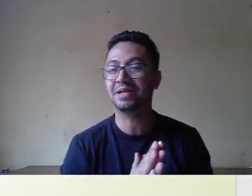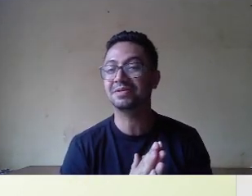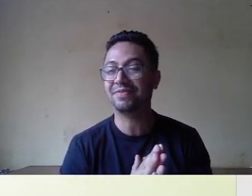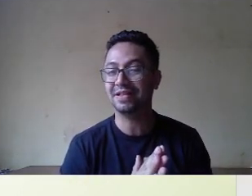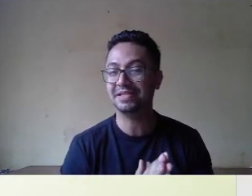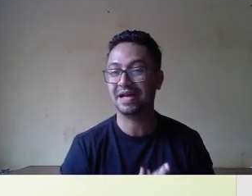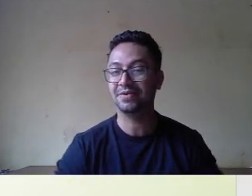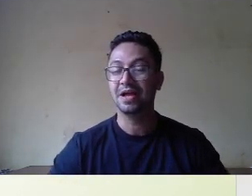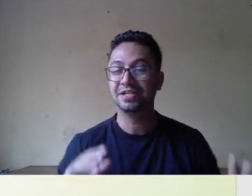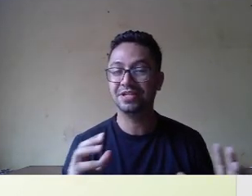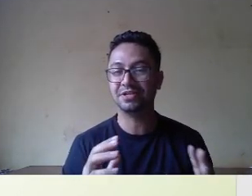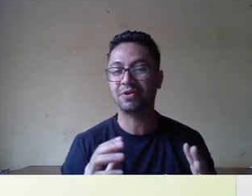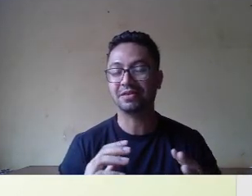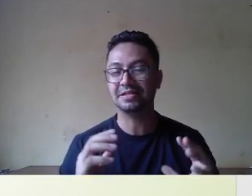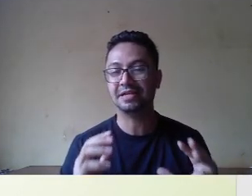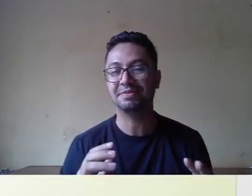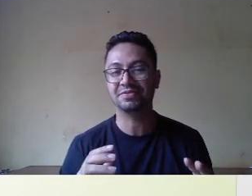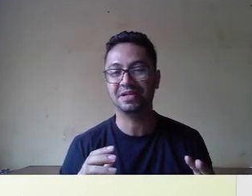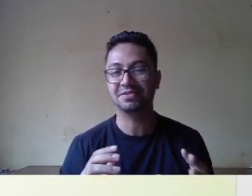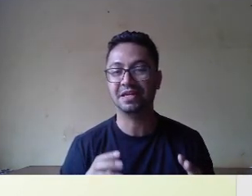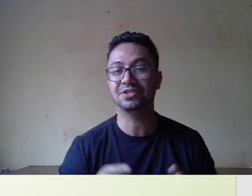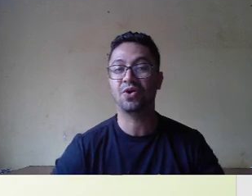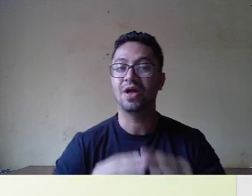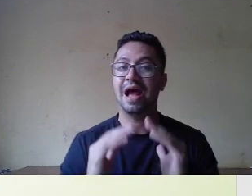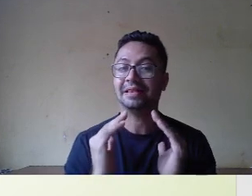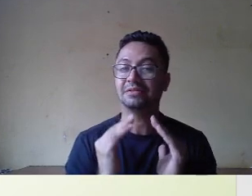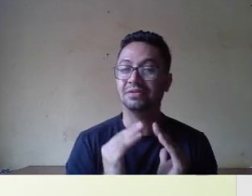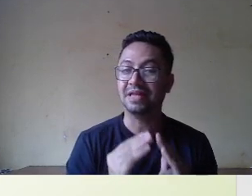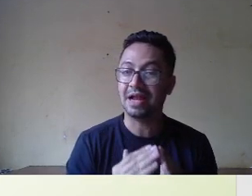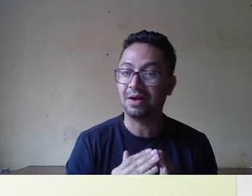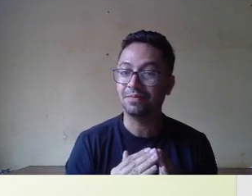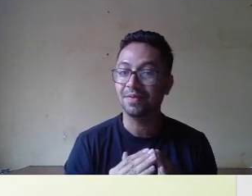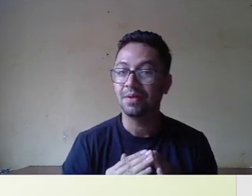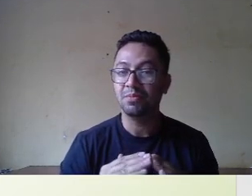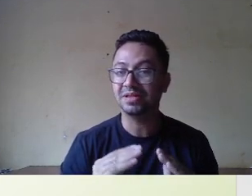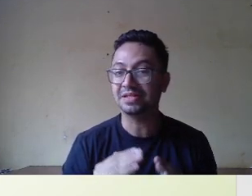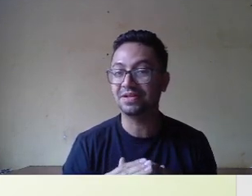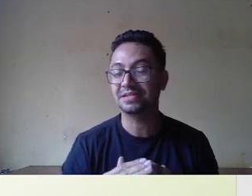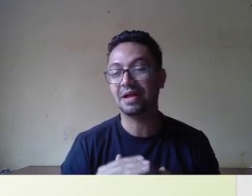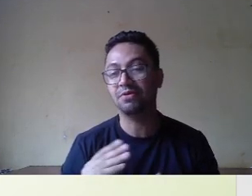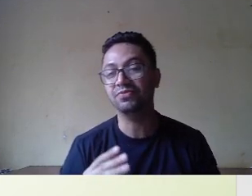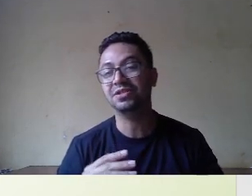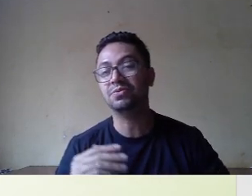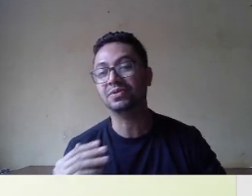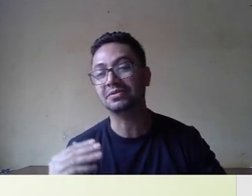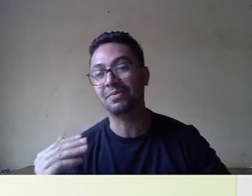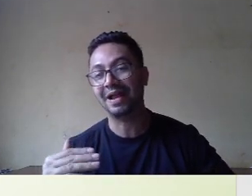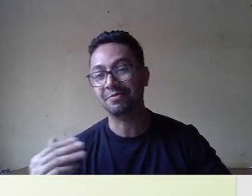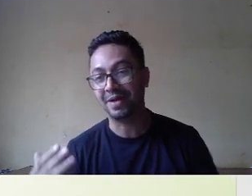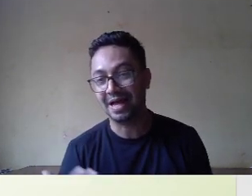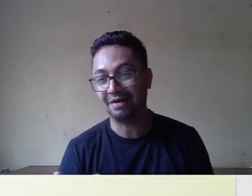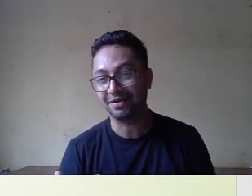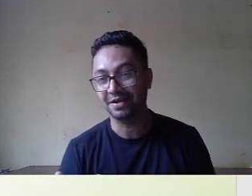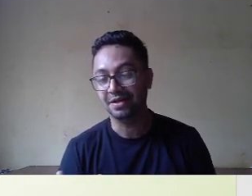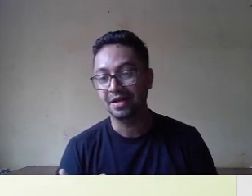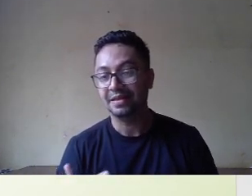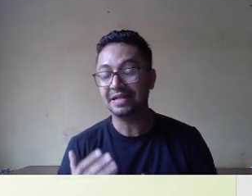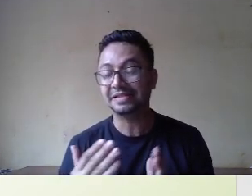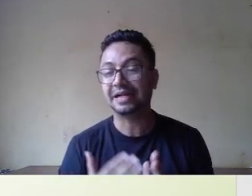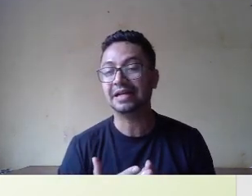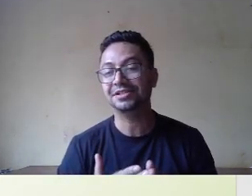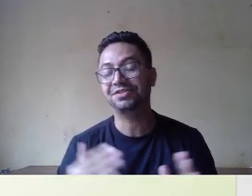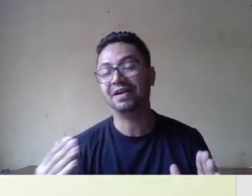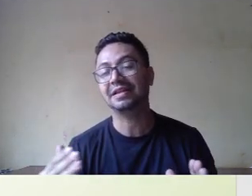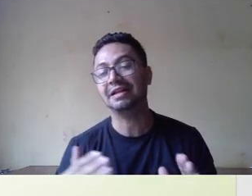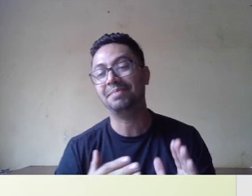das duas línguas se faz necessária. Gente, eu quero trazer aqui para vocês o seguinte, ó, a tradução literal, muitas das vezes, é confundida com tradução palavra por palavra.